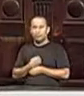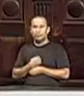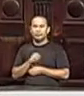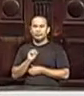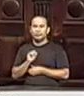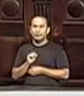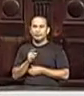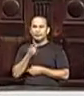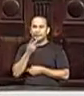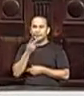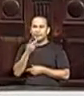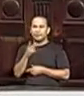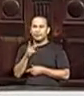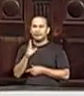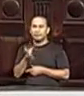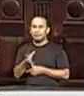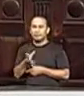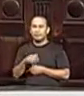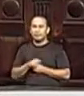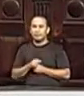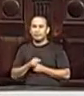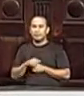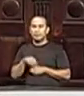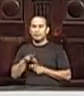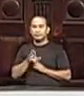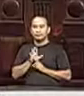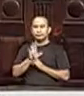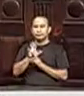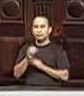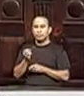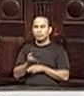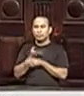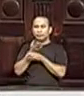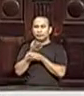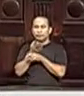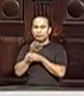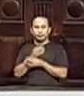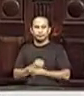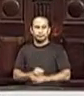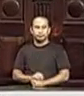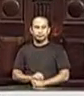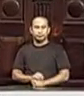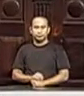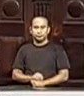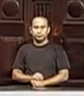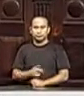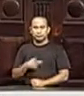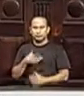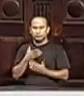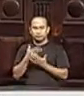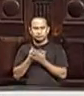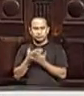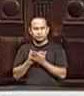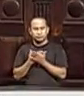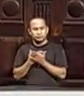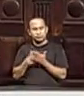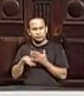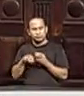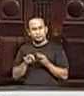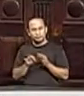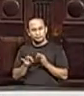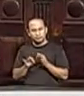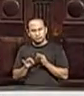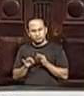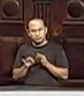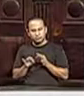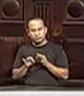eles estavam planejando a implementação de uma nova metodologia. Estudado na tabela, inspirado